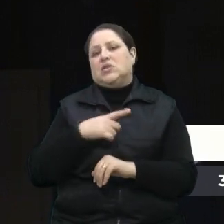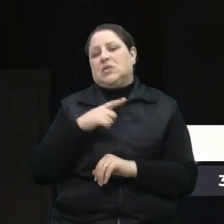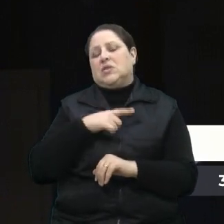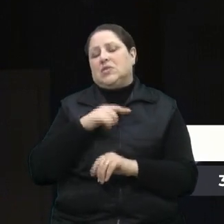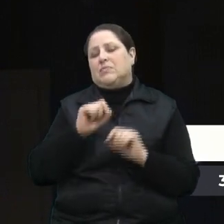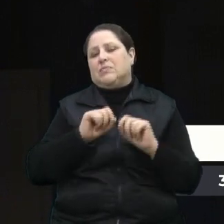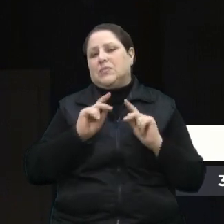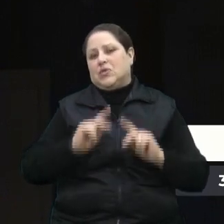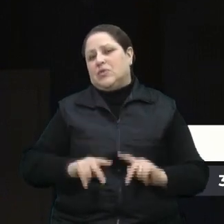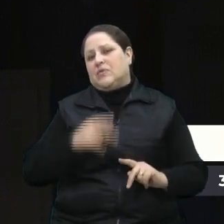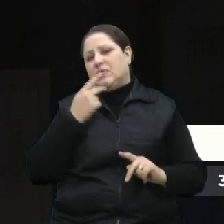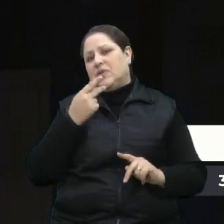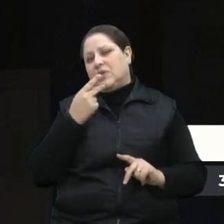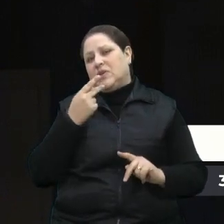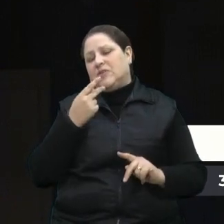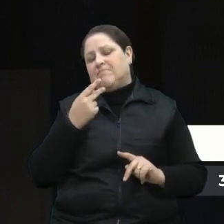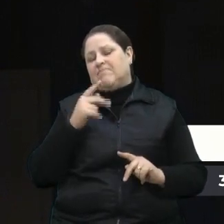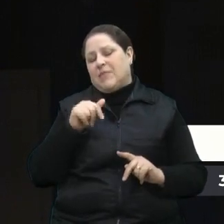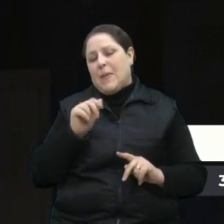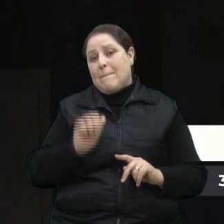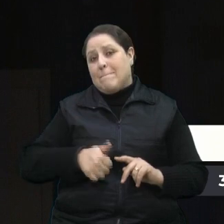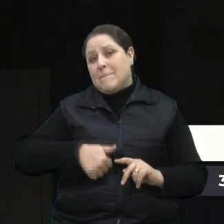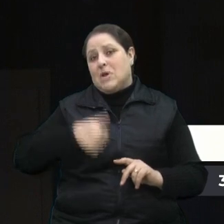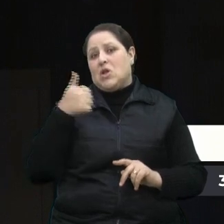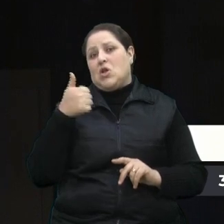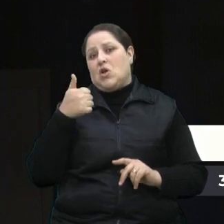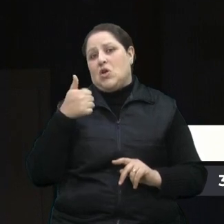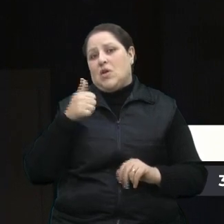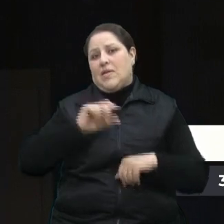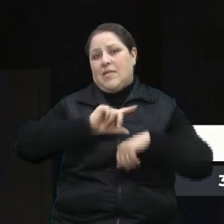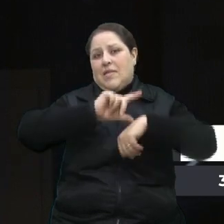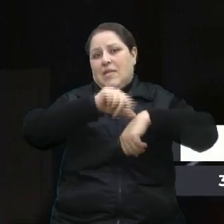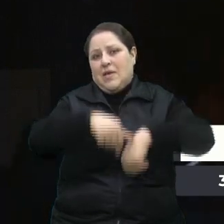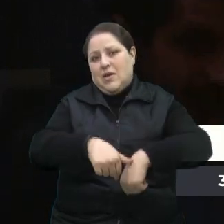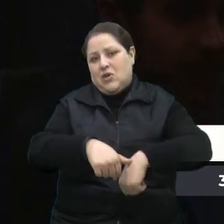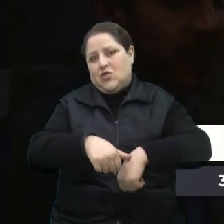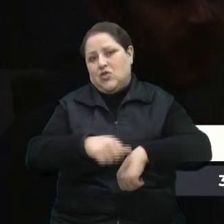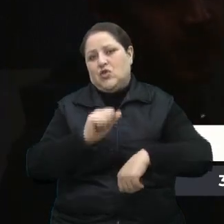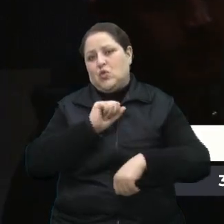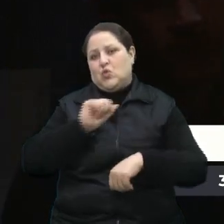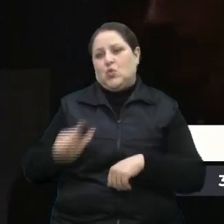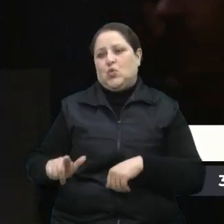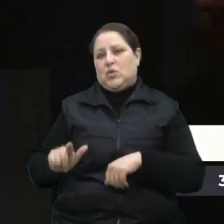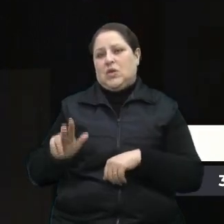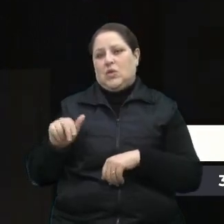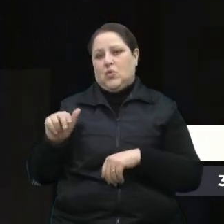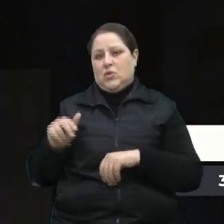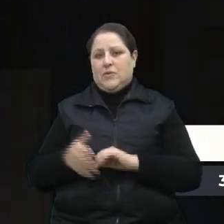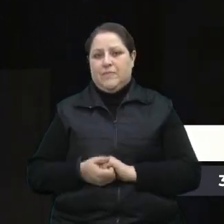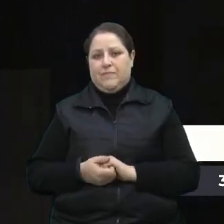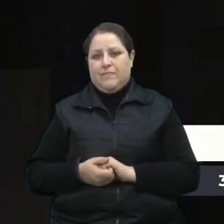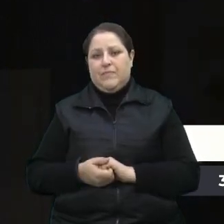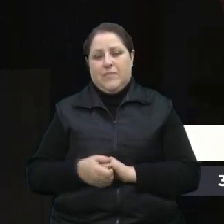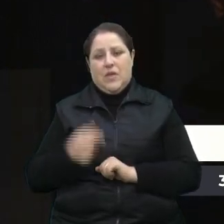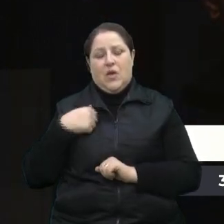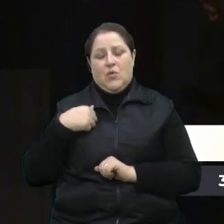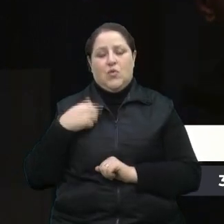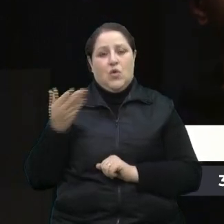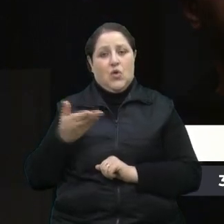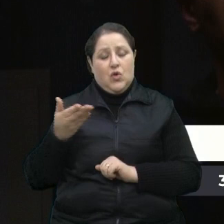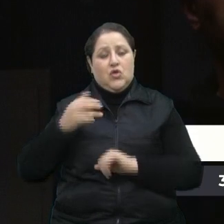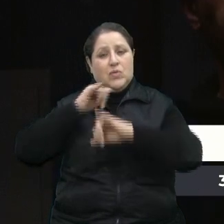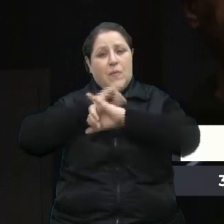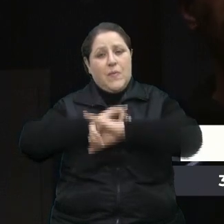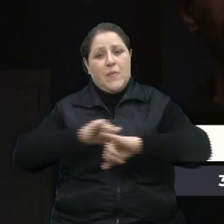Melhor tarde do que nunca então trago aqui hoje uma notícia importante para nossa